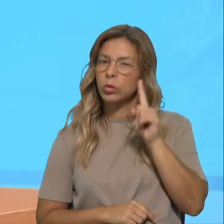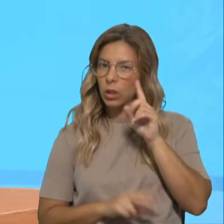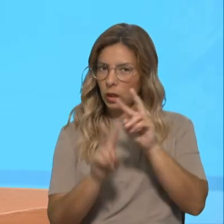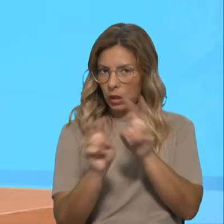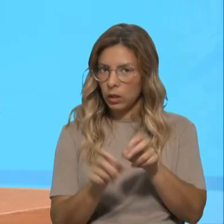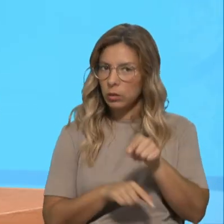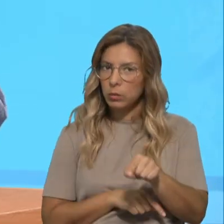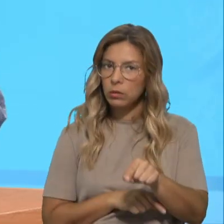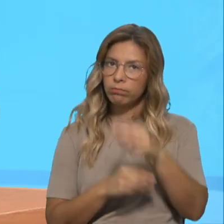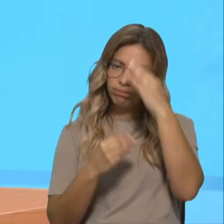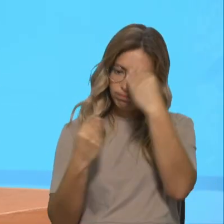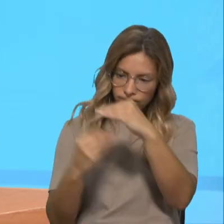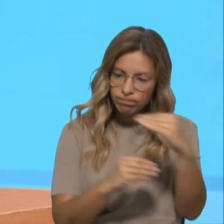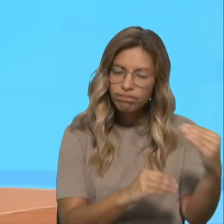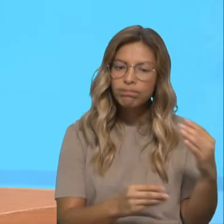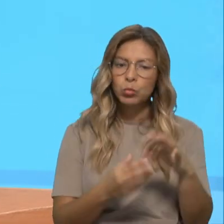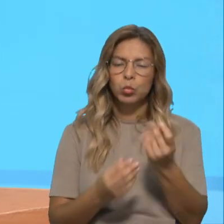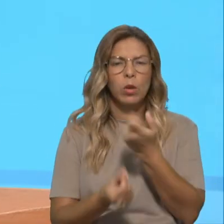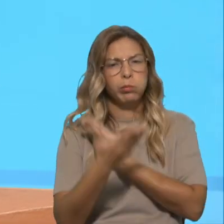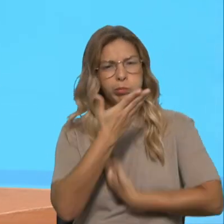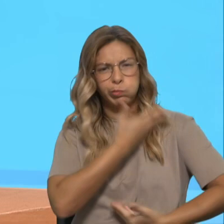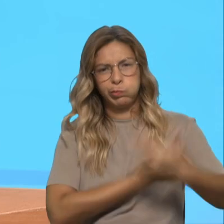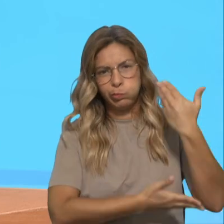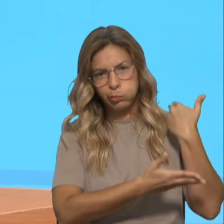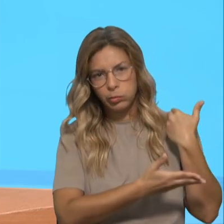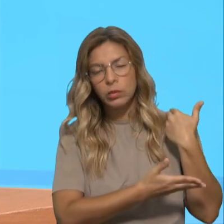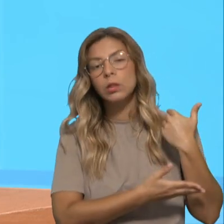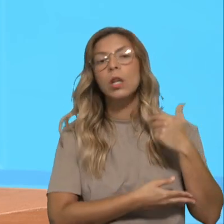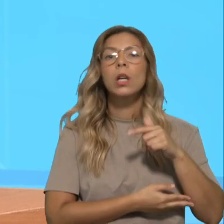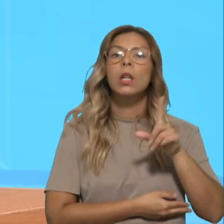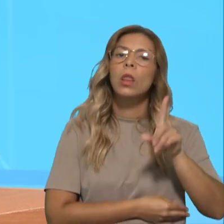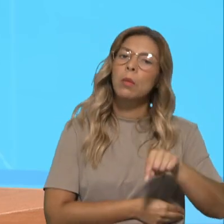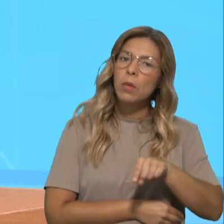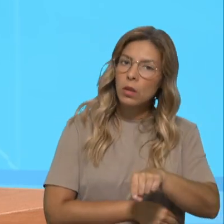de ensinamentos muito antigos e também,